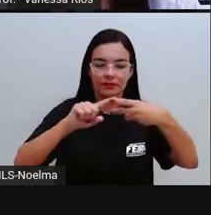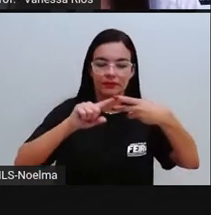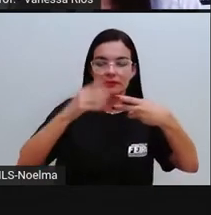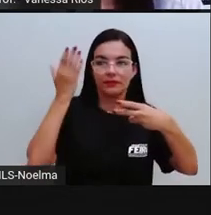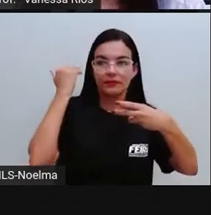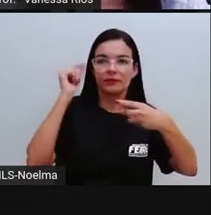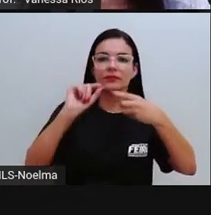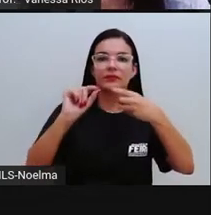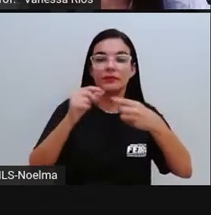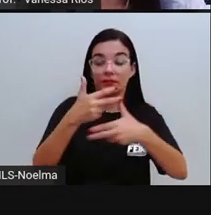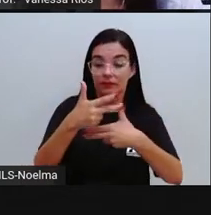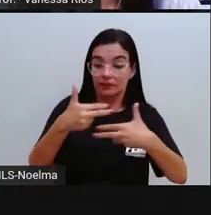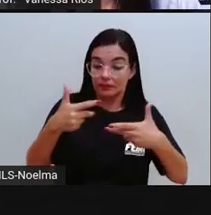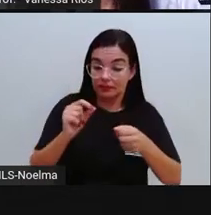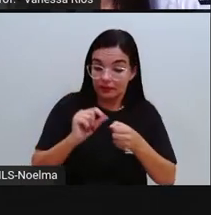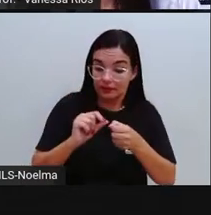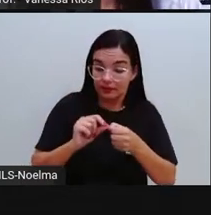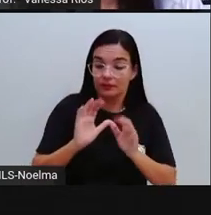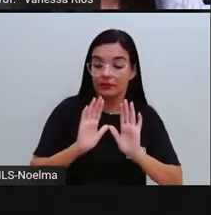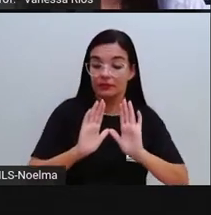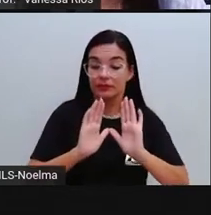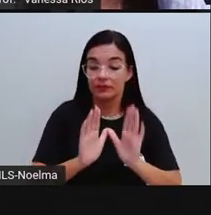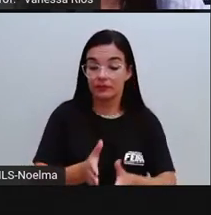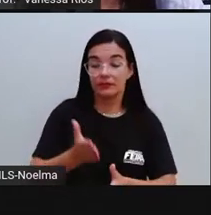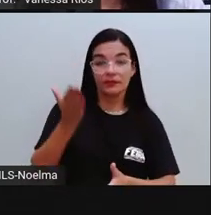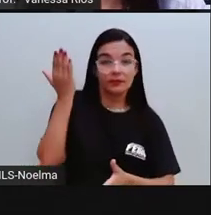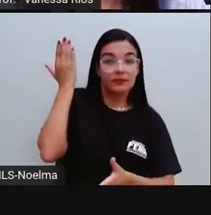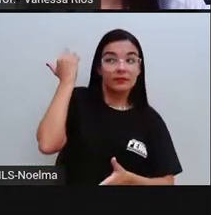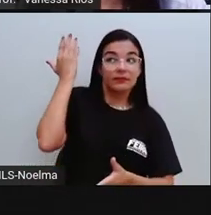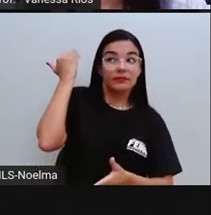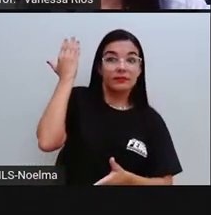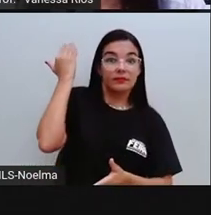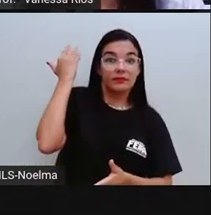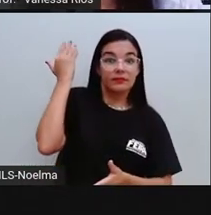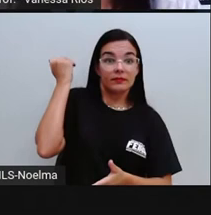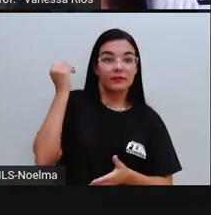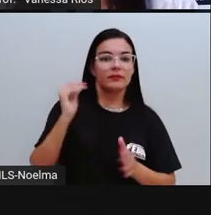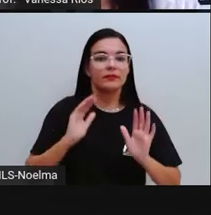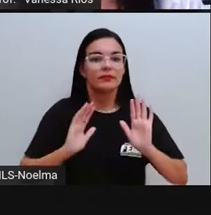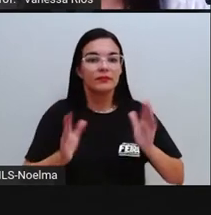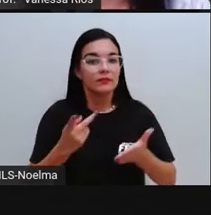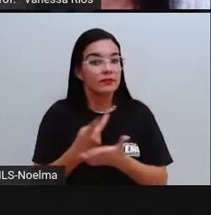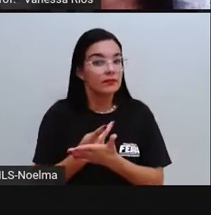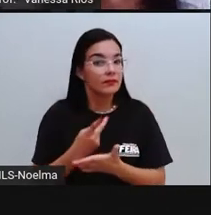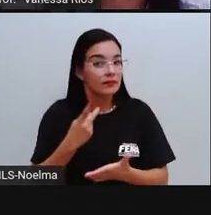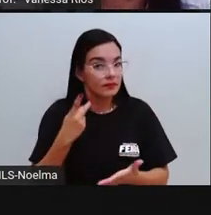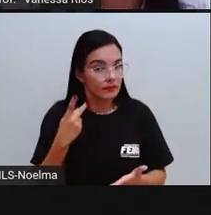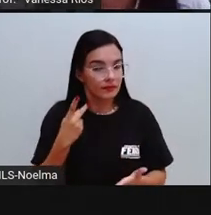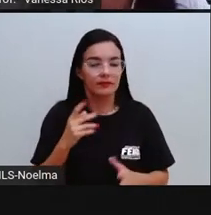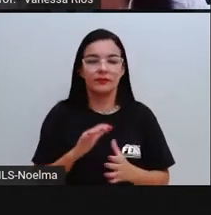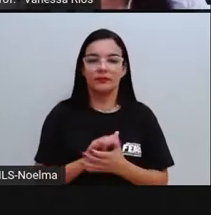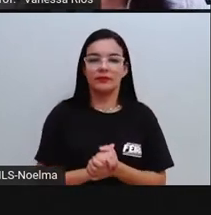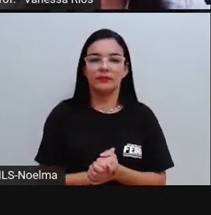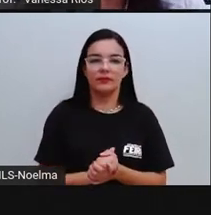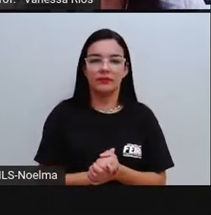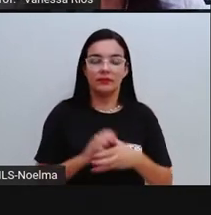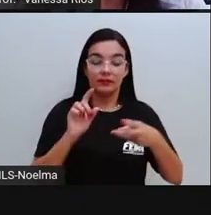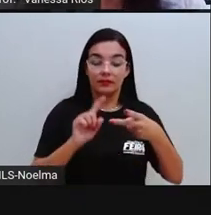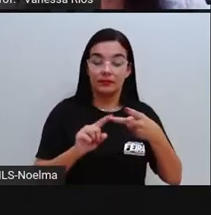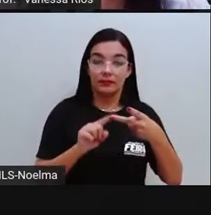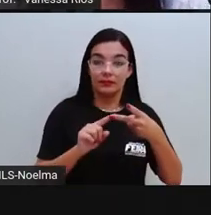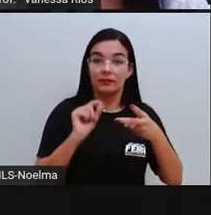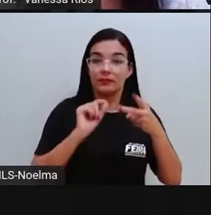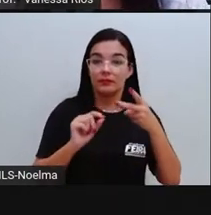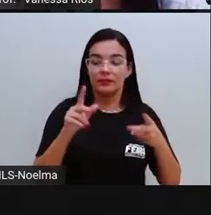como as ações, os estados, os fenômenos da natureza que já aconteceram.